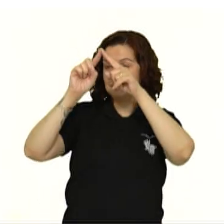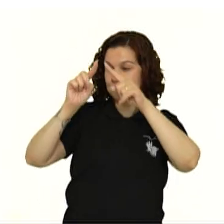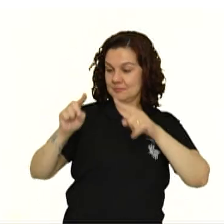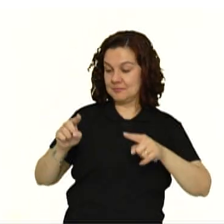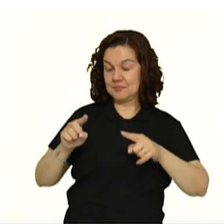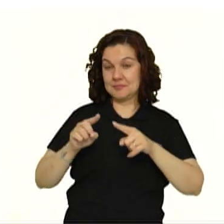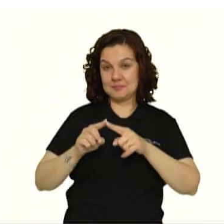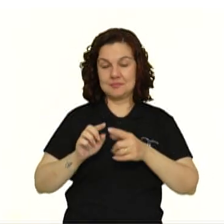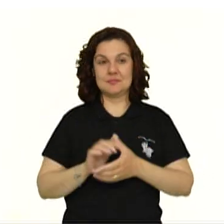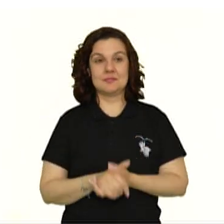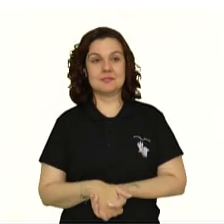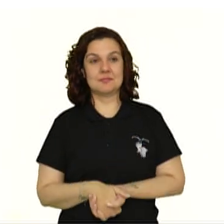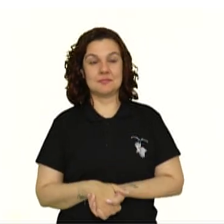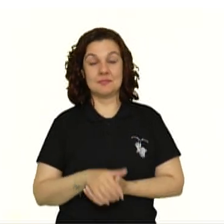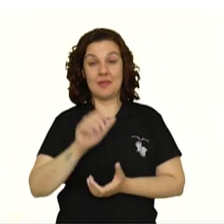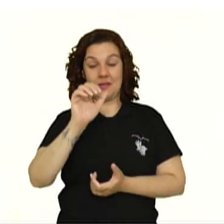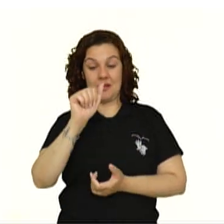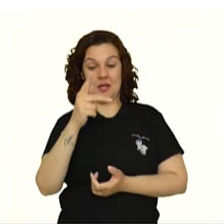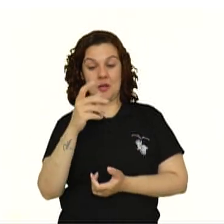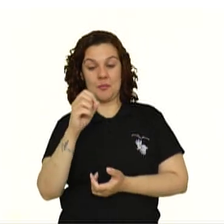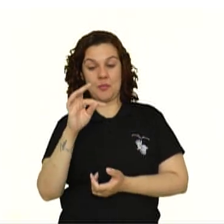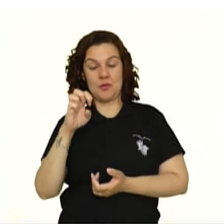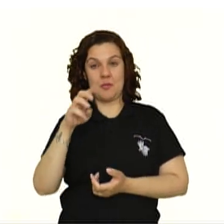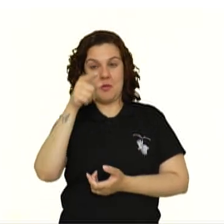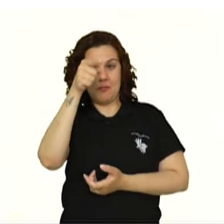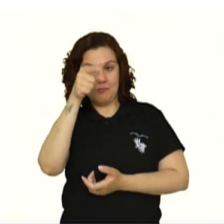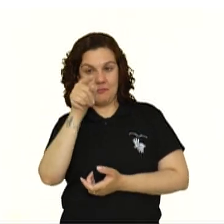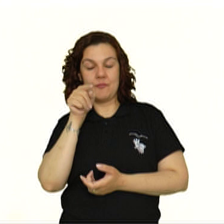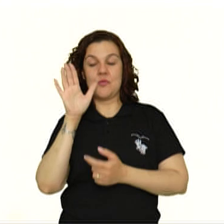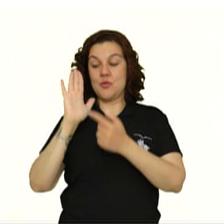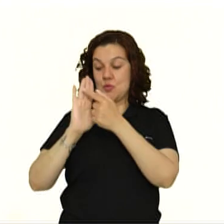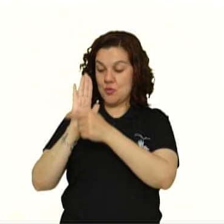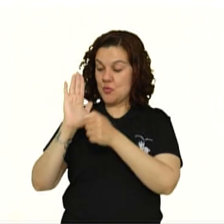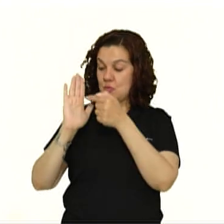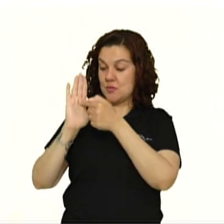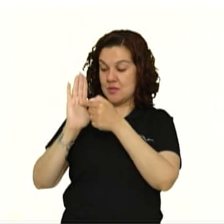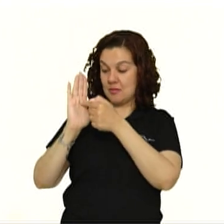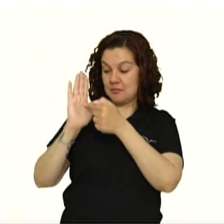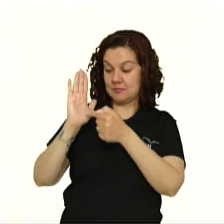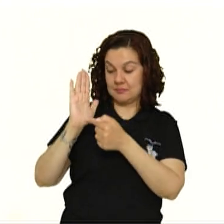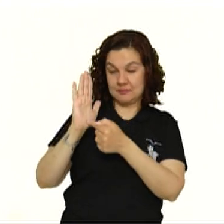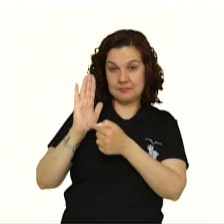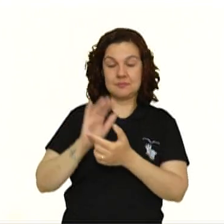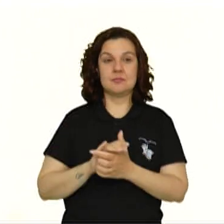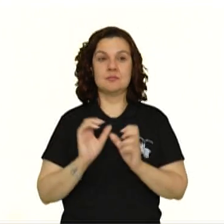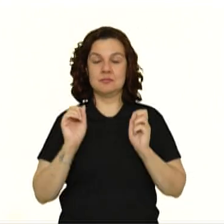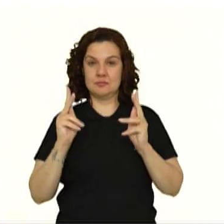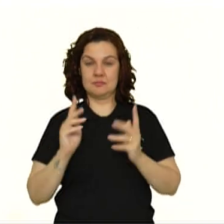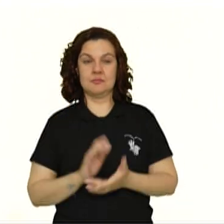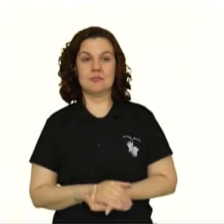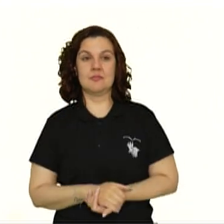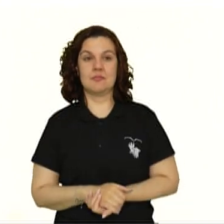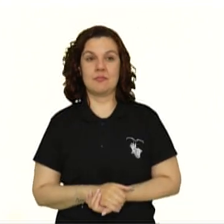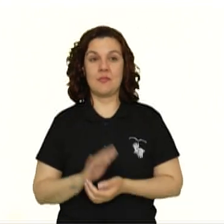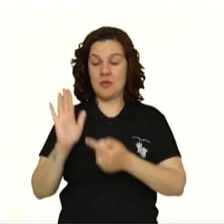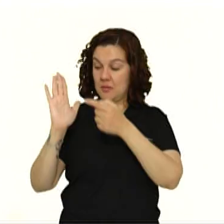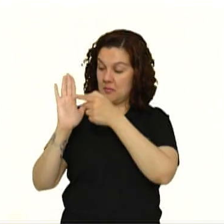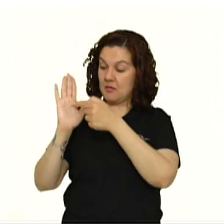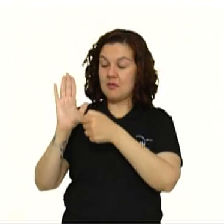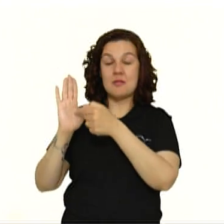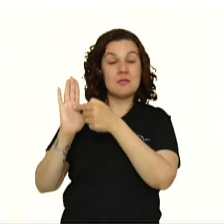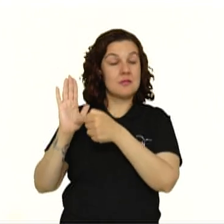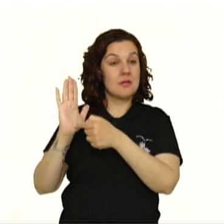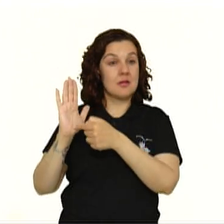Triângulo equilátero. Apótema, distância do centro até a metade do lado oposto, certo? Esse